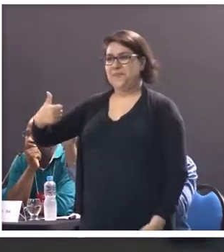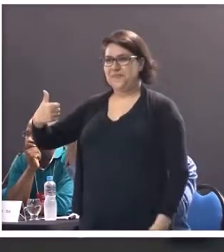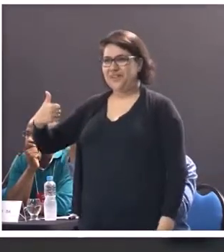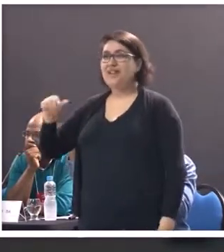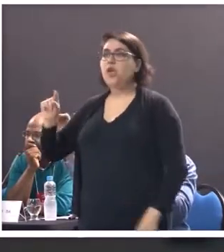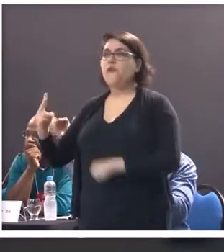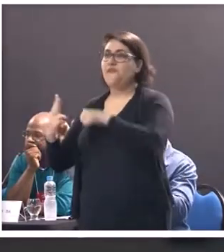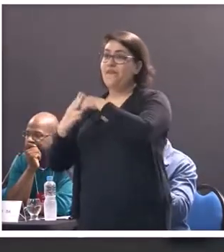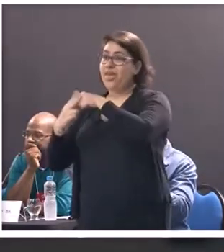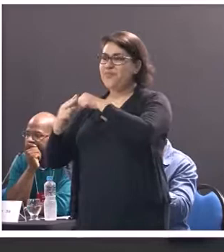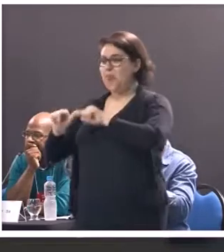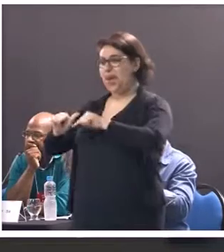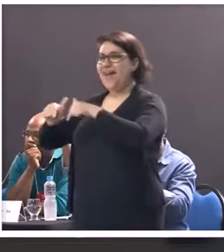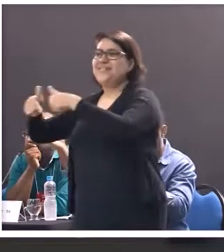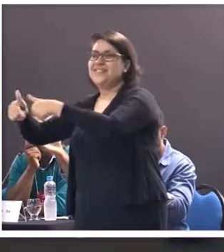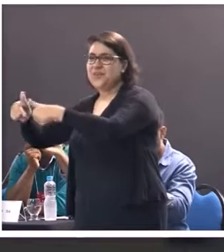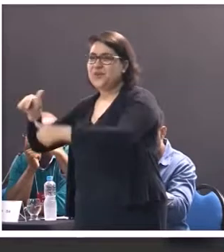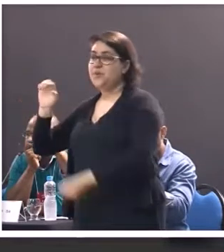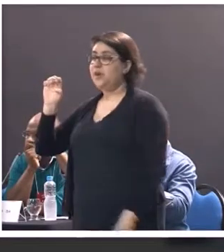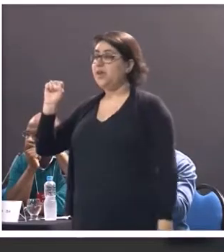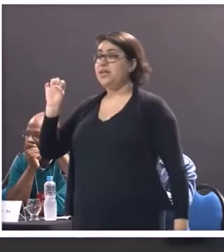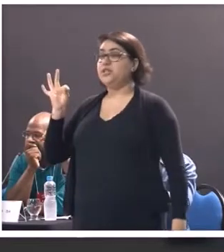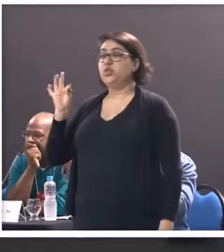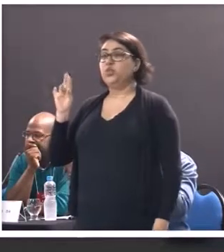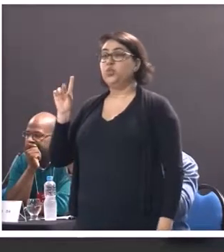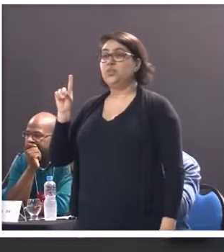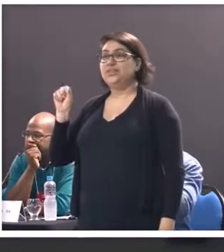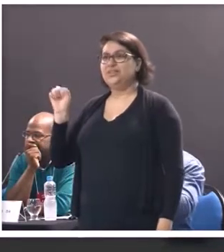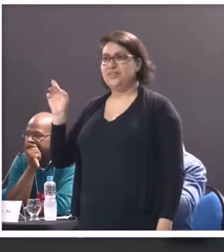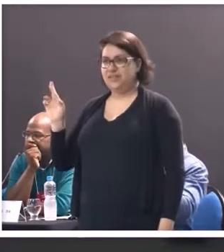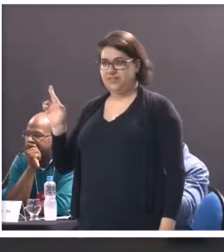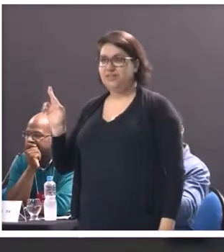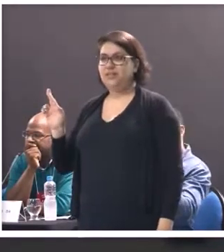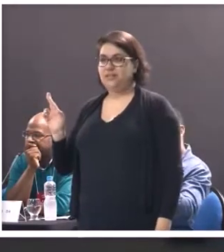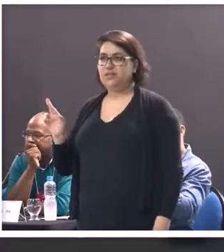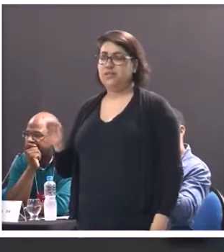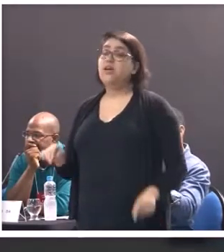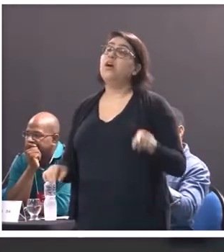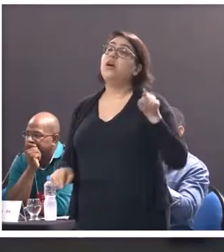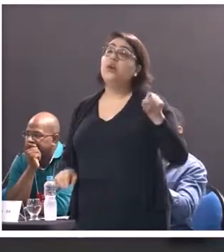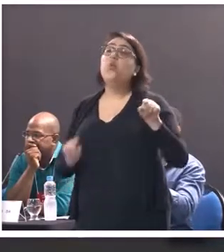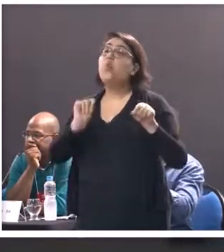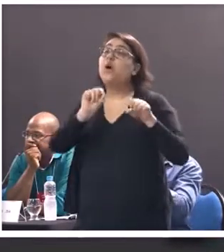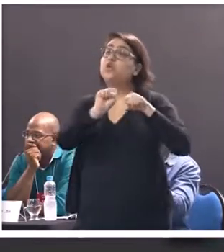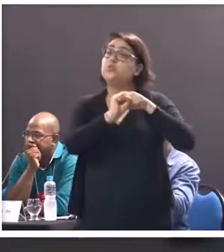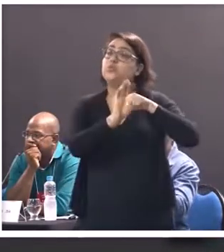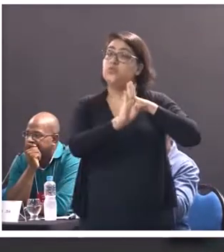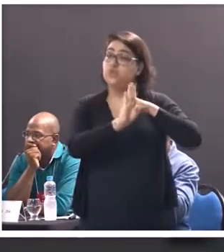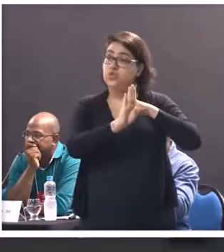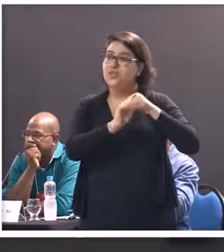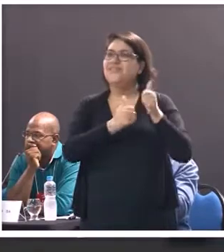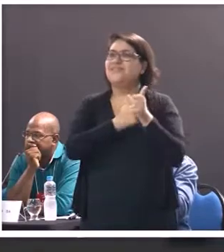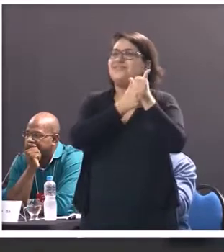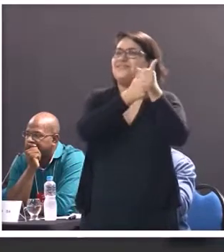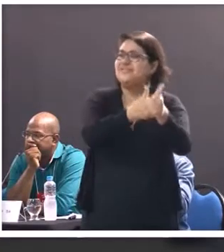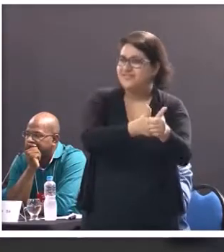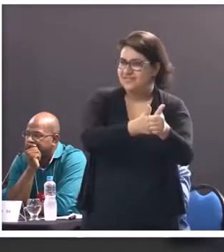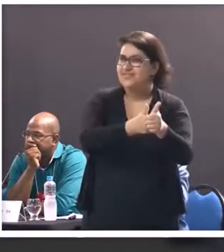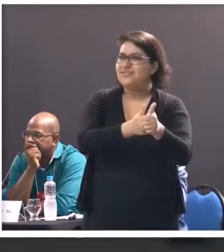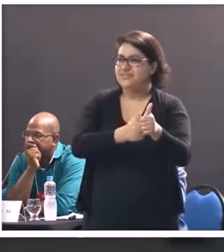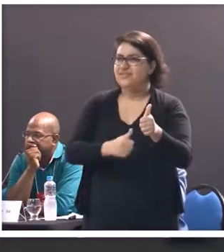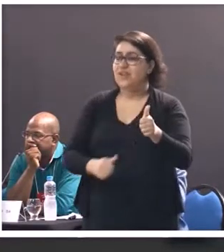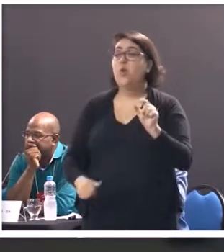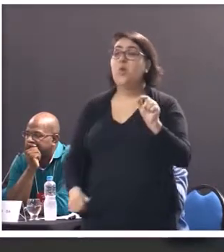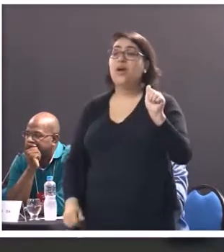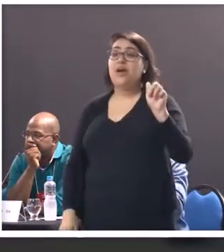tenho o verbo dando ação ao ato de estudar, e na outra eu vou ter ali um substantivo acompanhado da dama de companhia dele, que